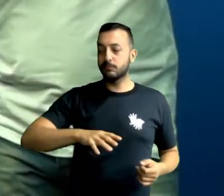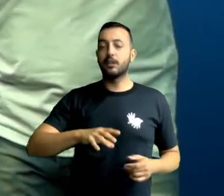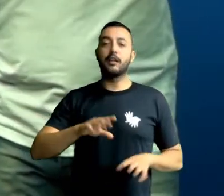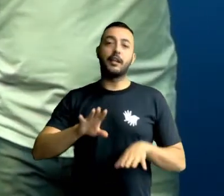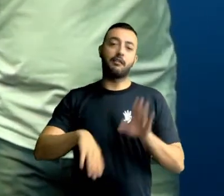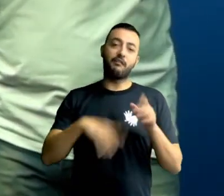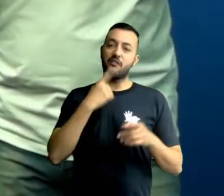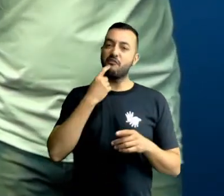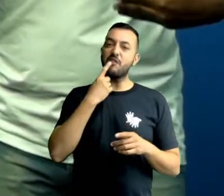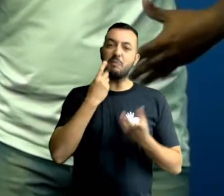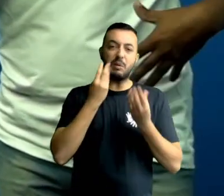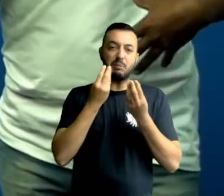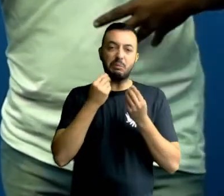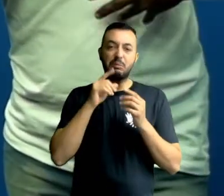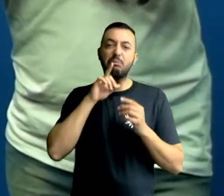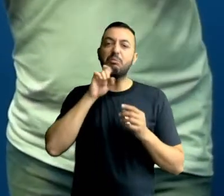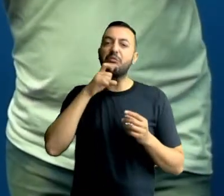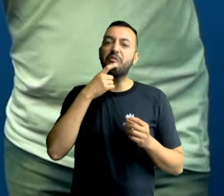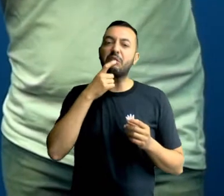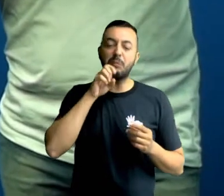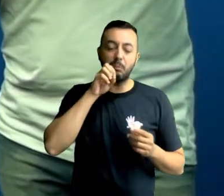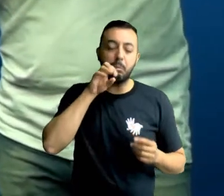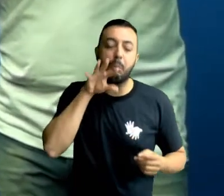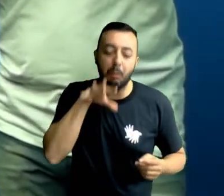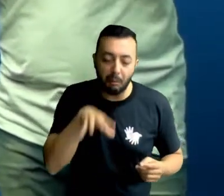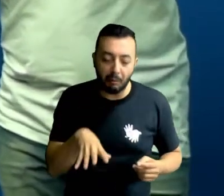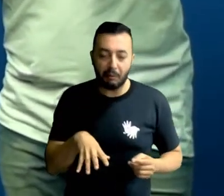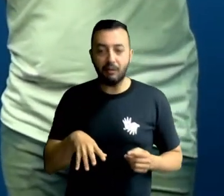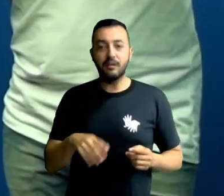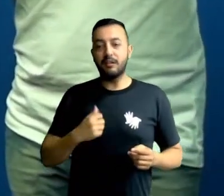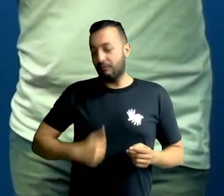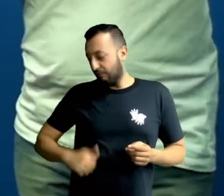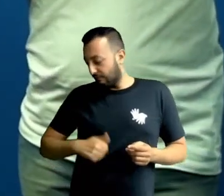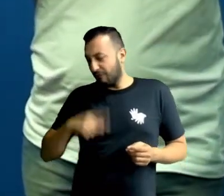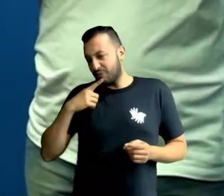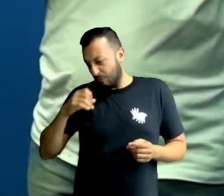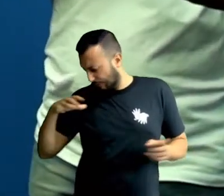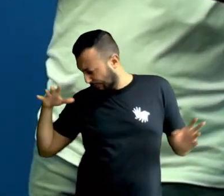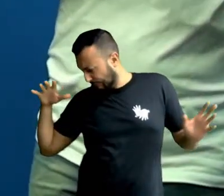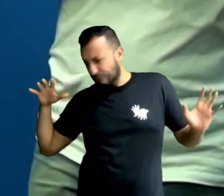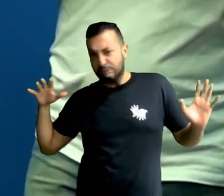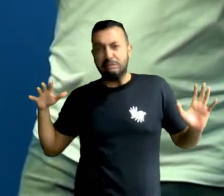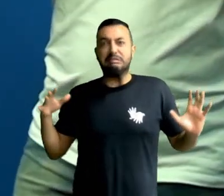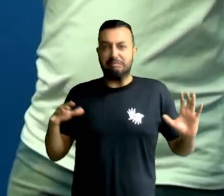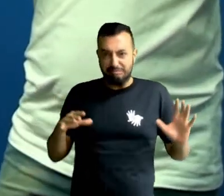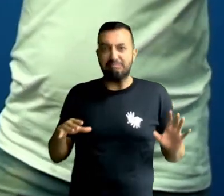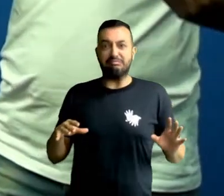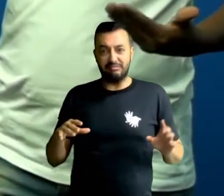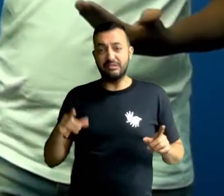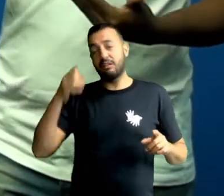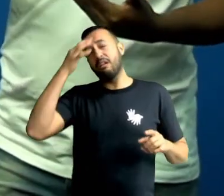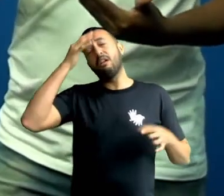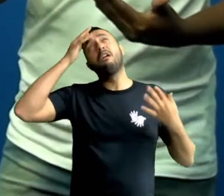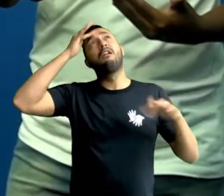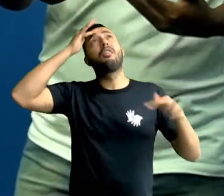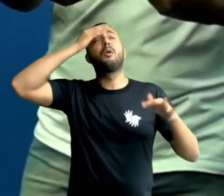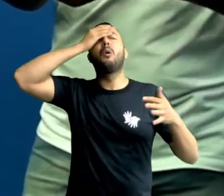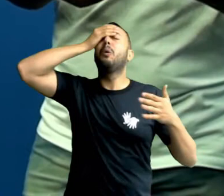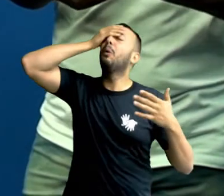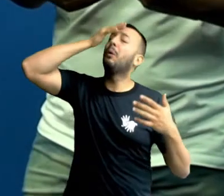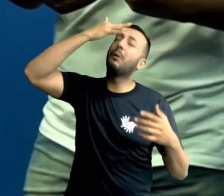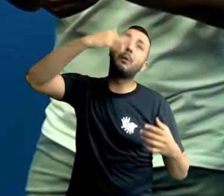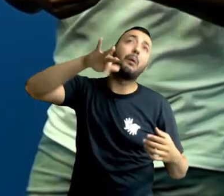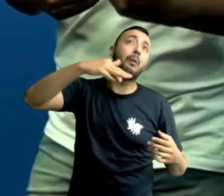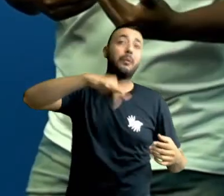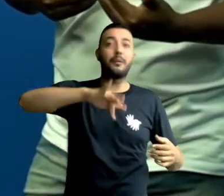um pouco de sangue, essas diarreia com sangue, essa dor de cabeça, esse enfraquecimento total do seu corpo vai